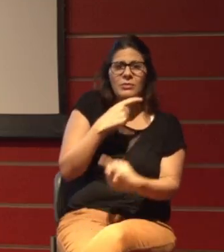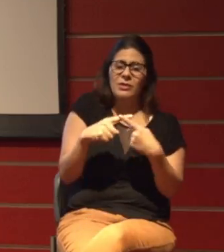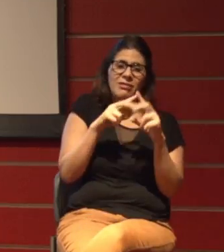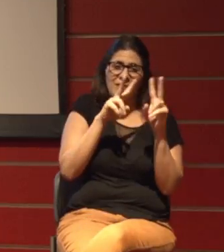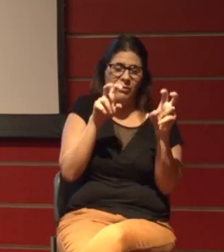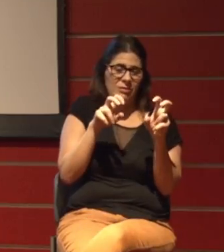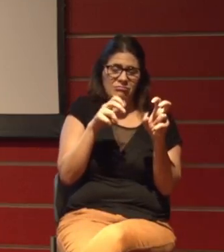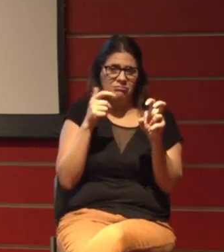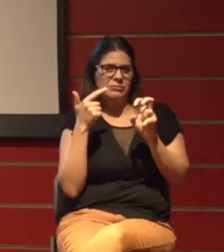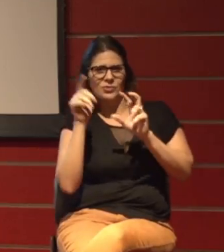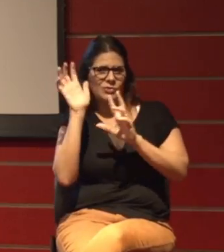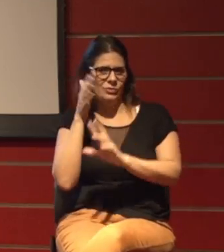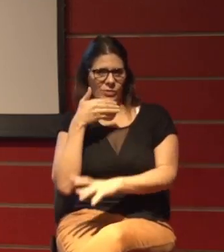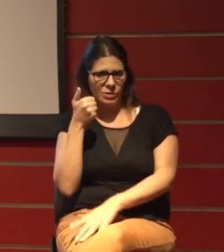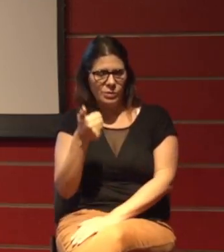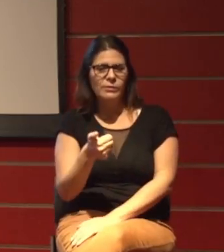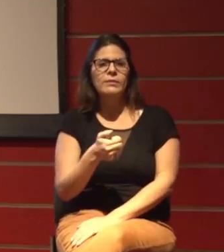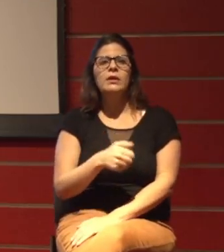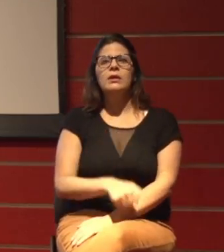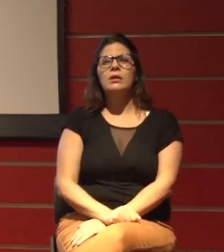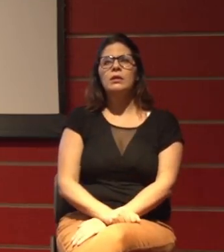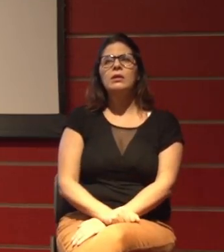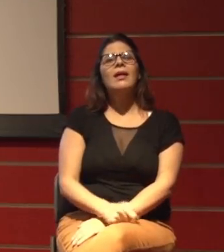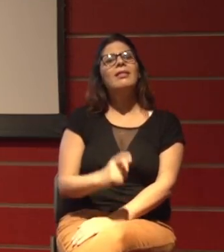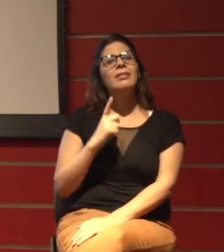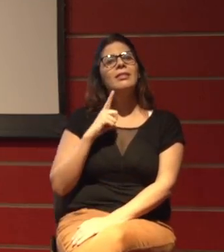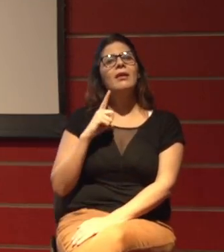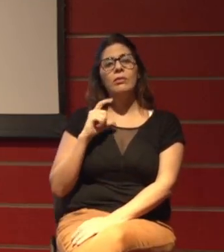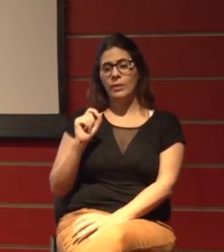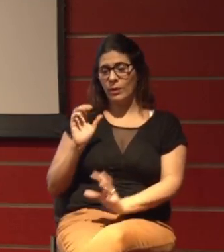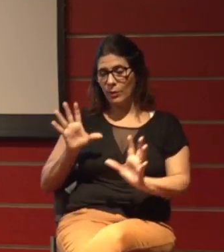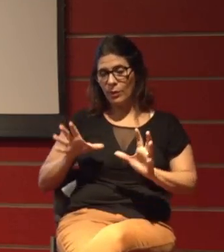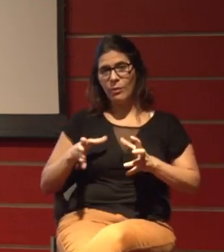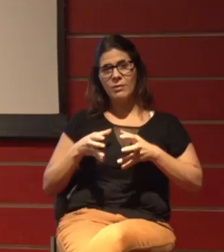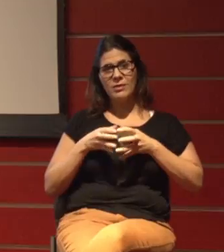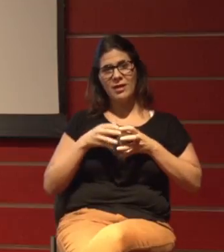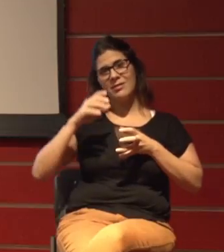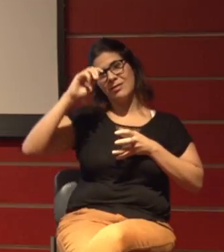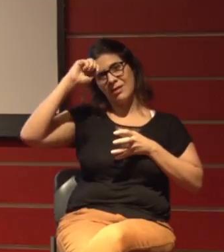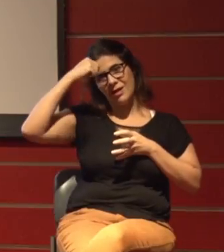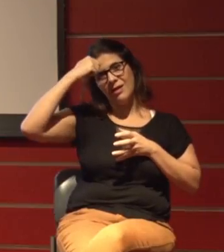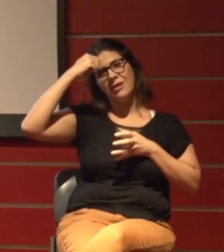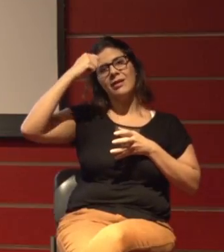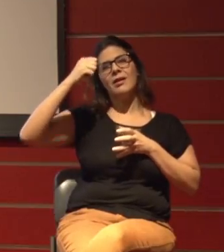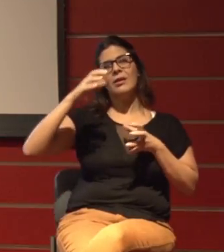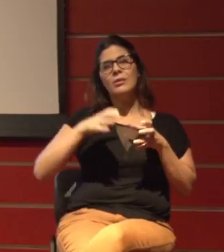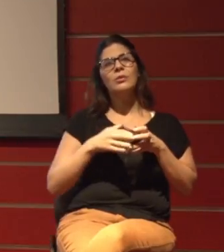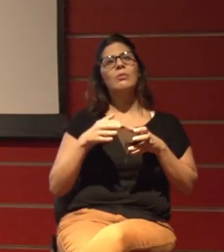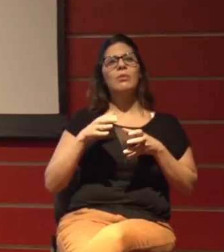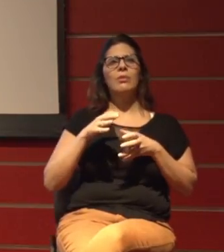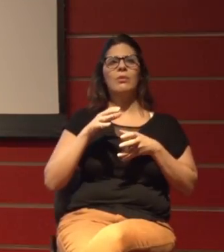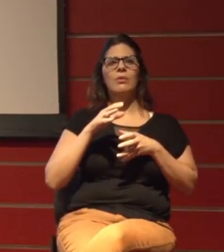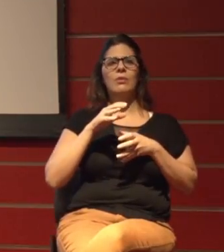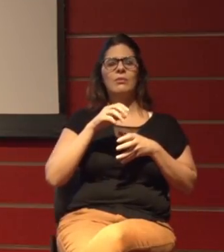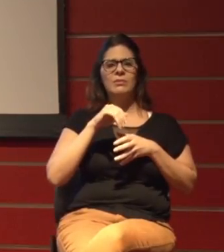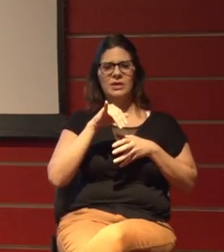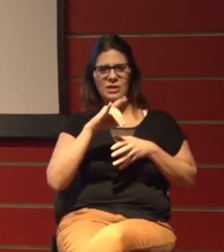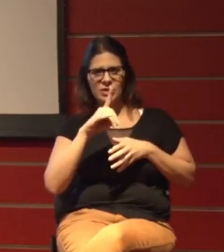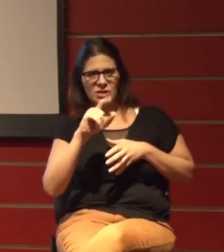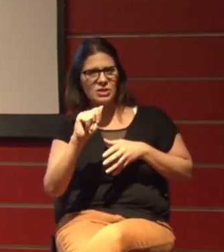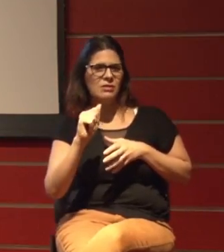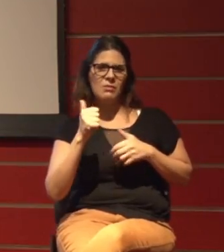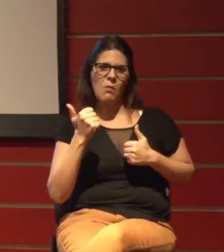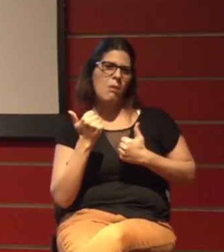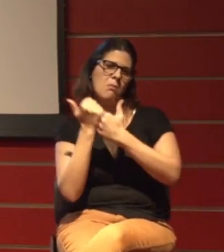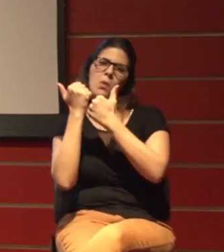assunto é que você teve toda uma comunidade negra de mídia de atores e tal que não ficaram né ou que não